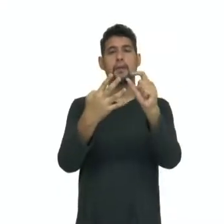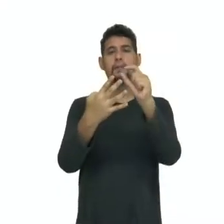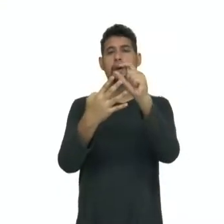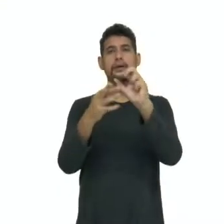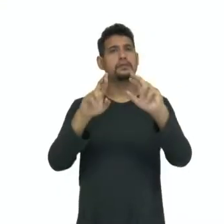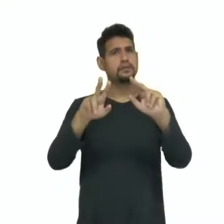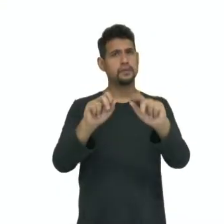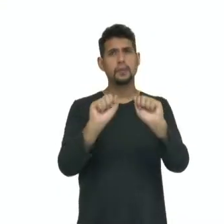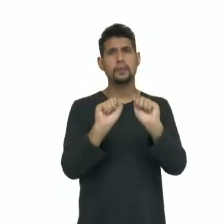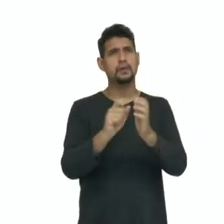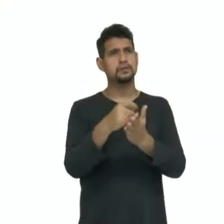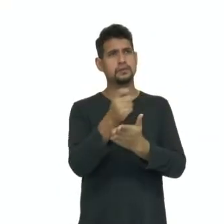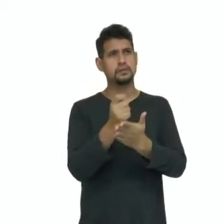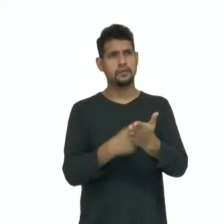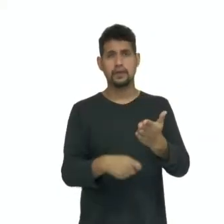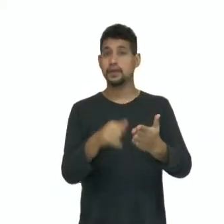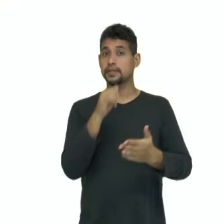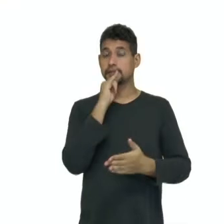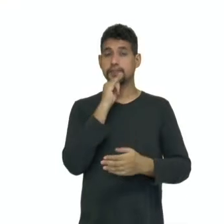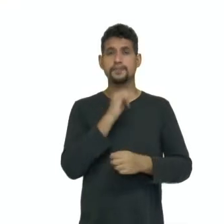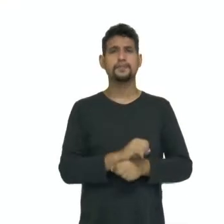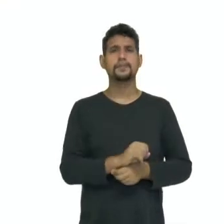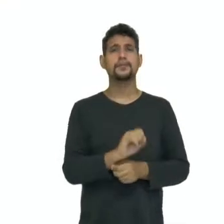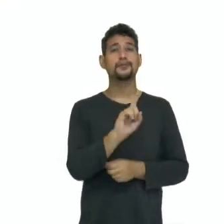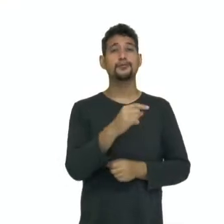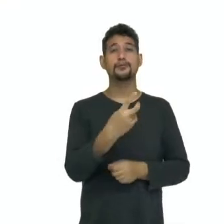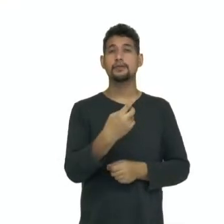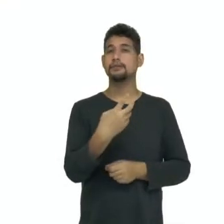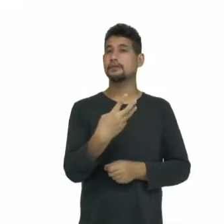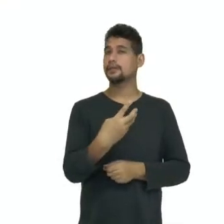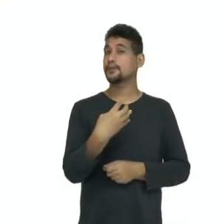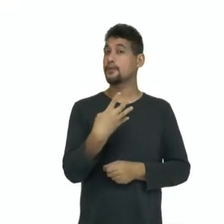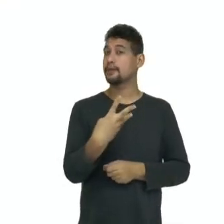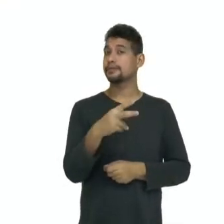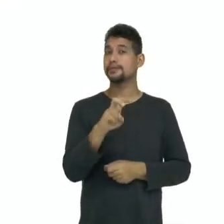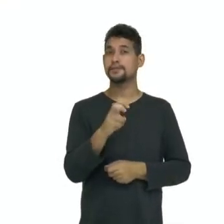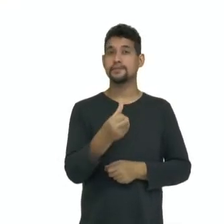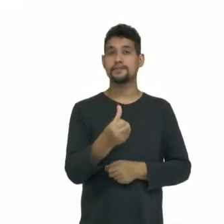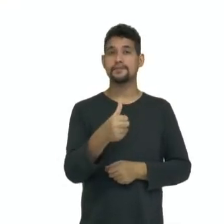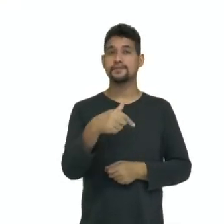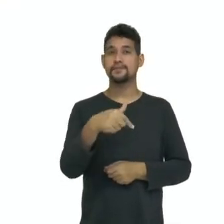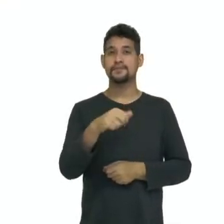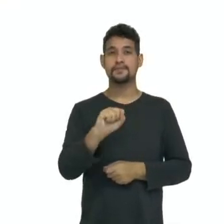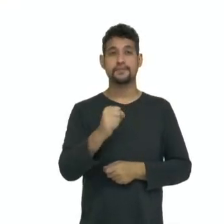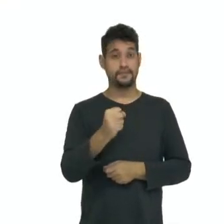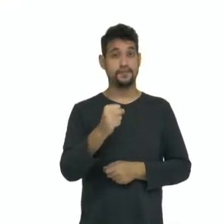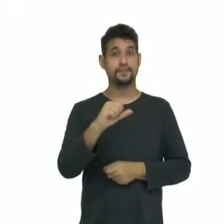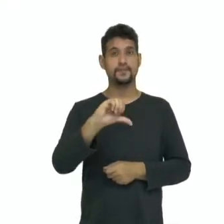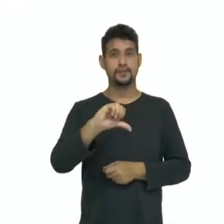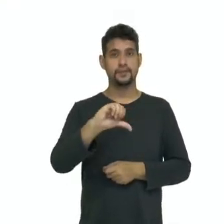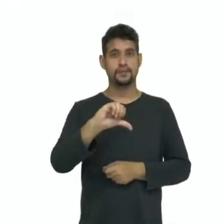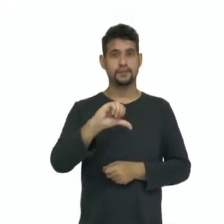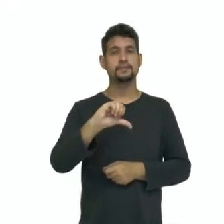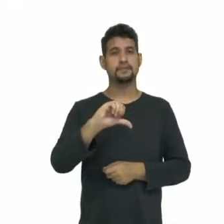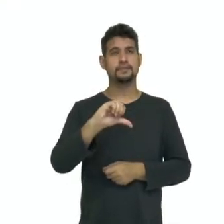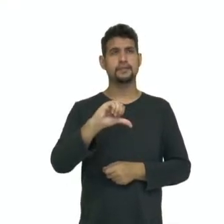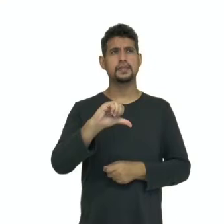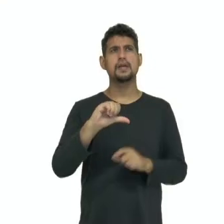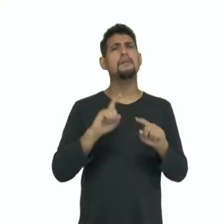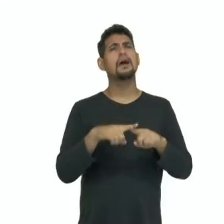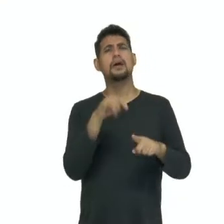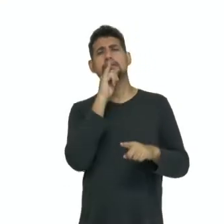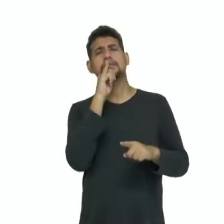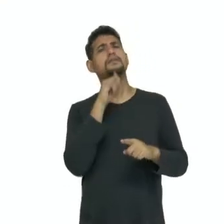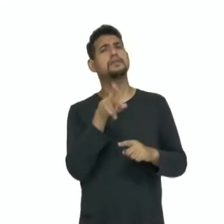podemos escrever com os algarismos 1, 2, 3, 4, 5, 6, 7, 8 e 9? Então, você